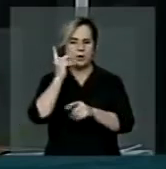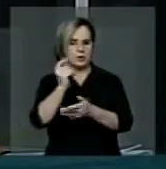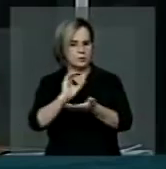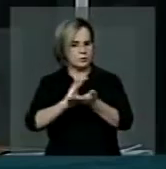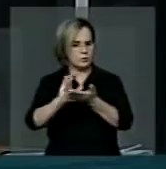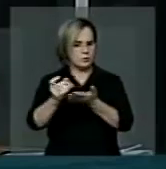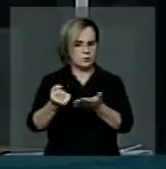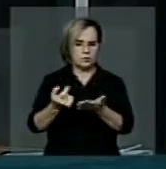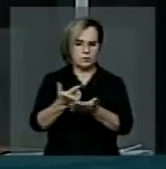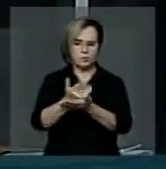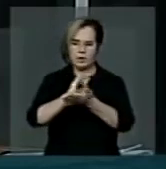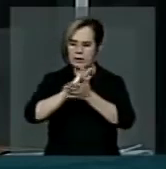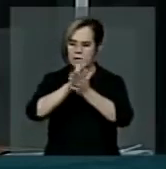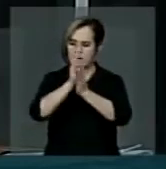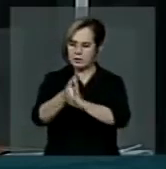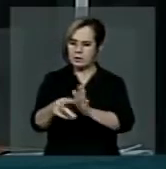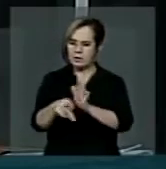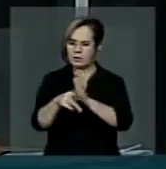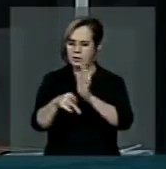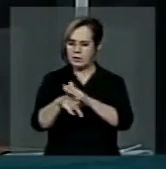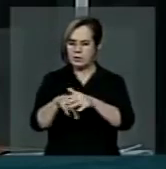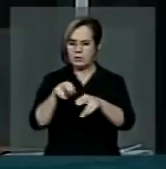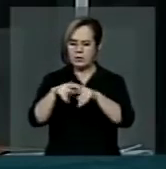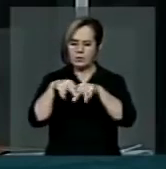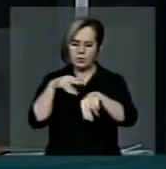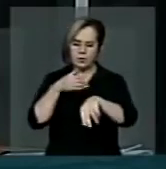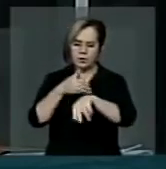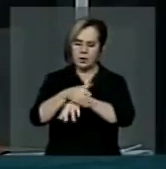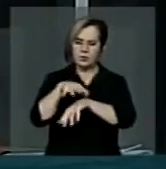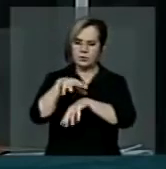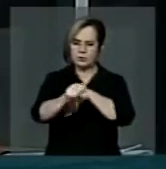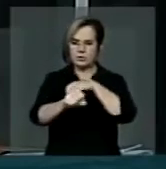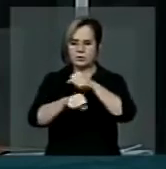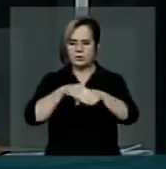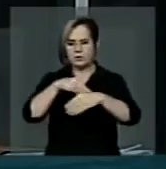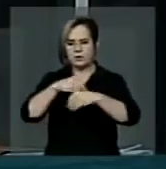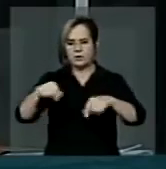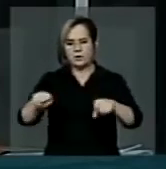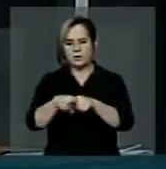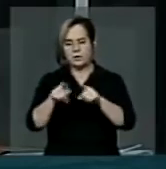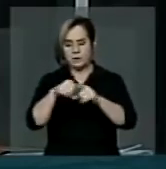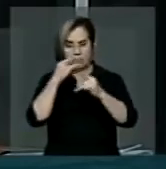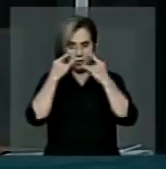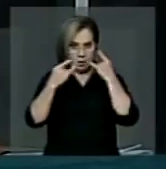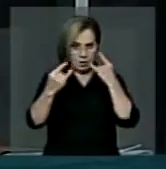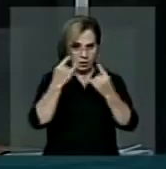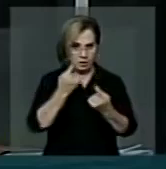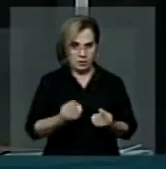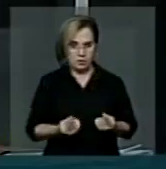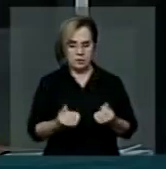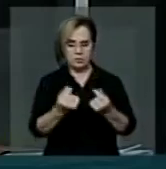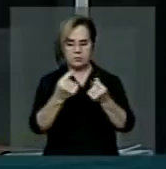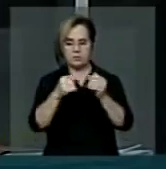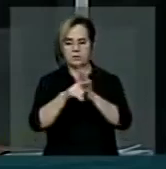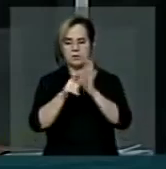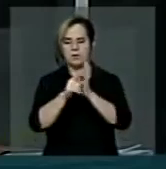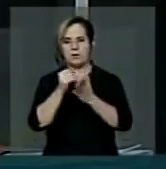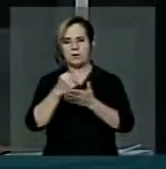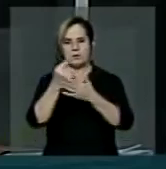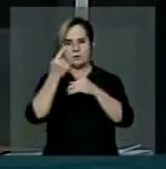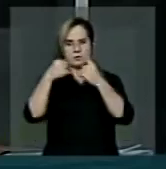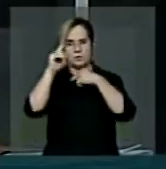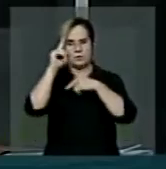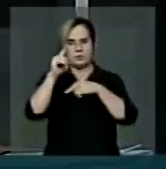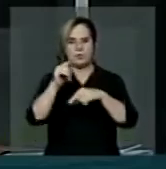aos danos impostos pela ocupação e pela concepção capitalista ocidental de desenvolvimento. Além